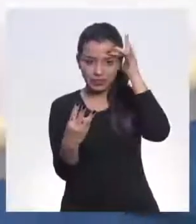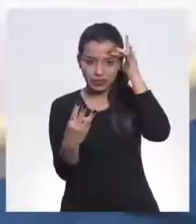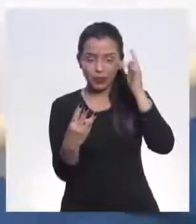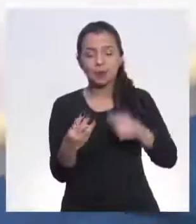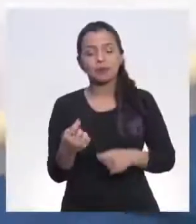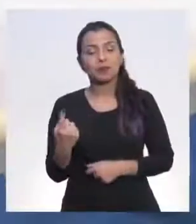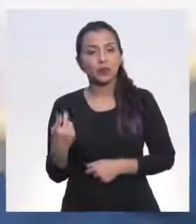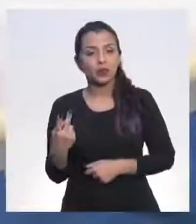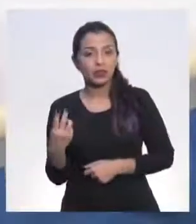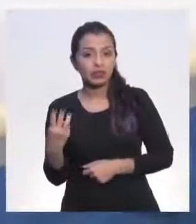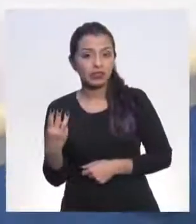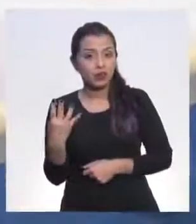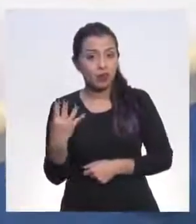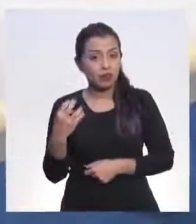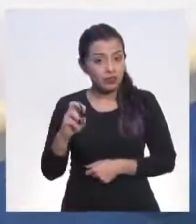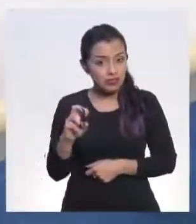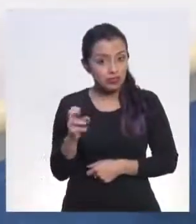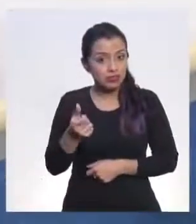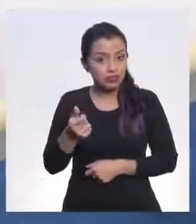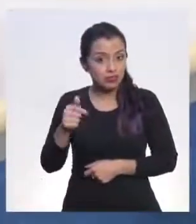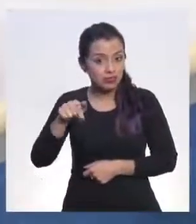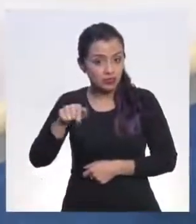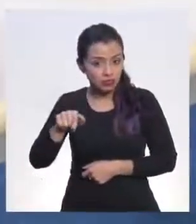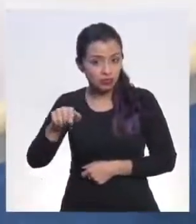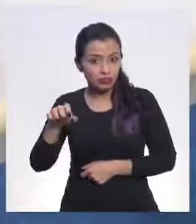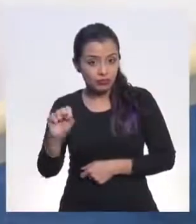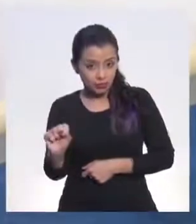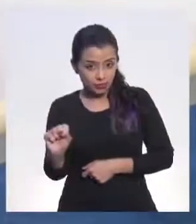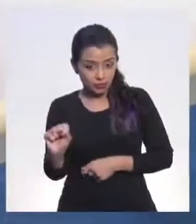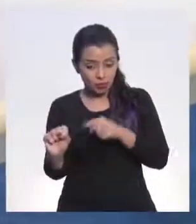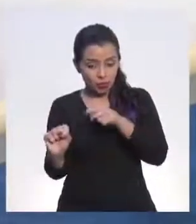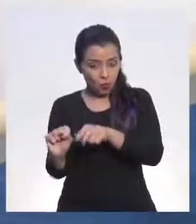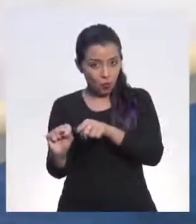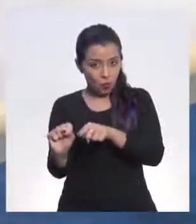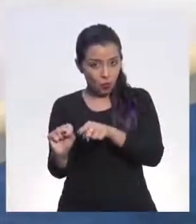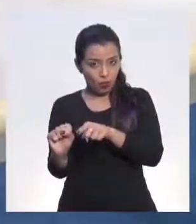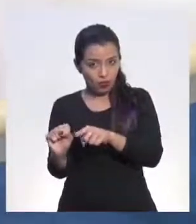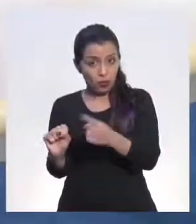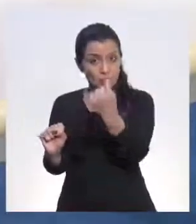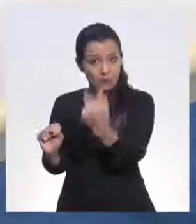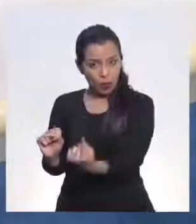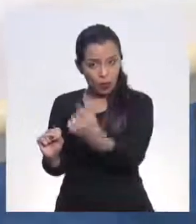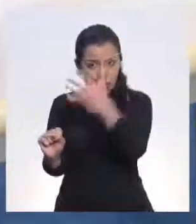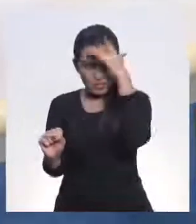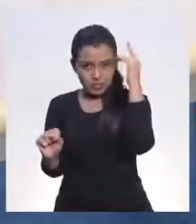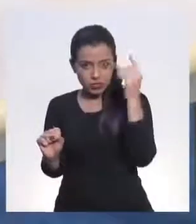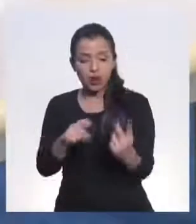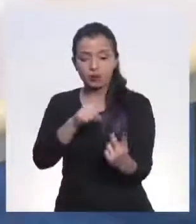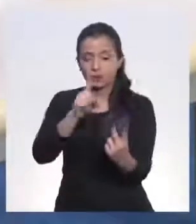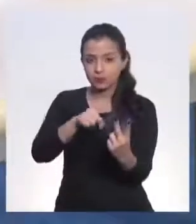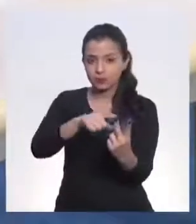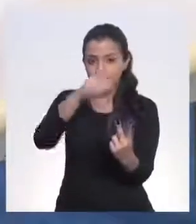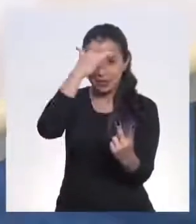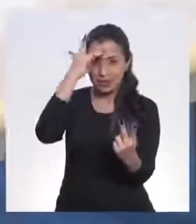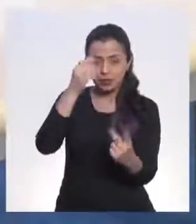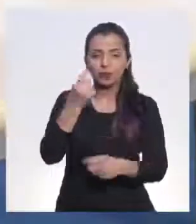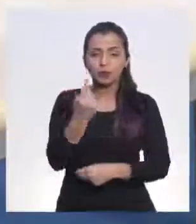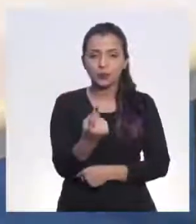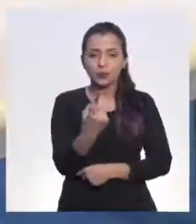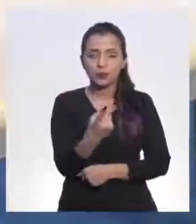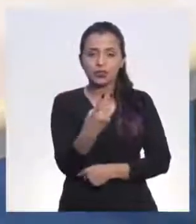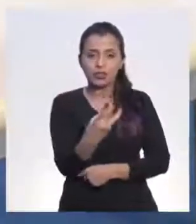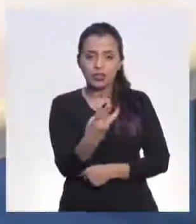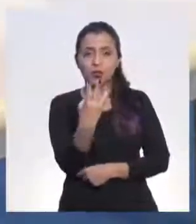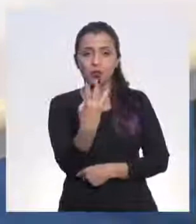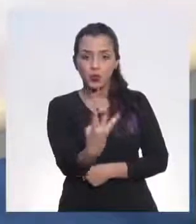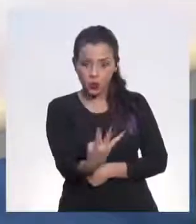3, 4, 5, 6, 7, 8 para um jogador. 1, 2, 3,